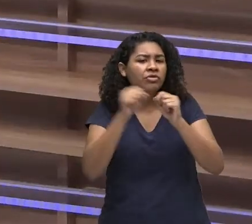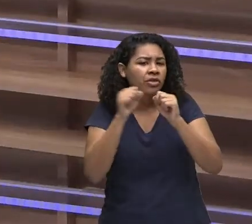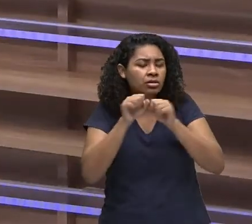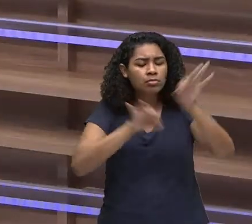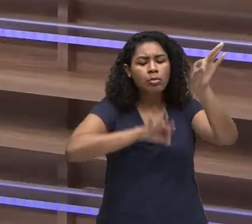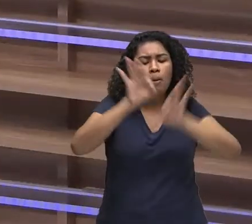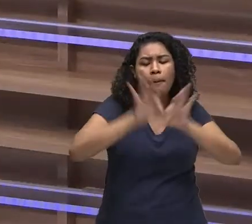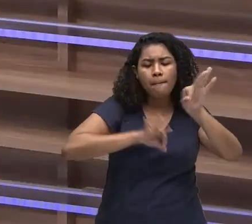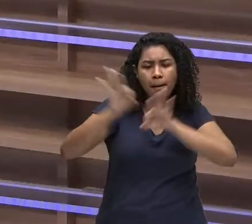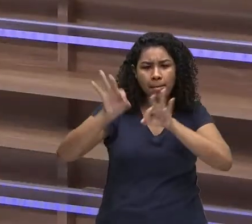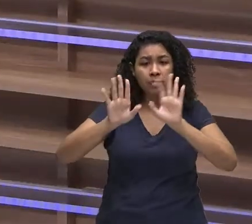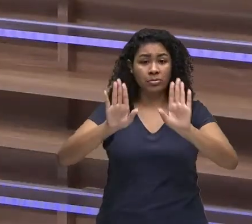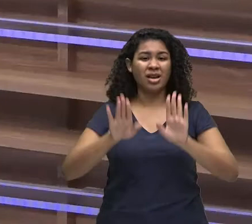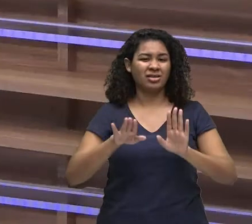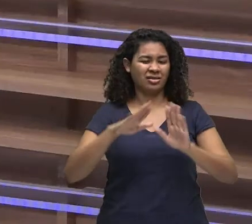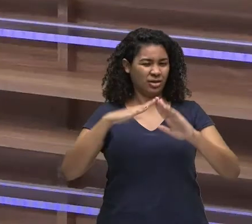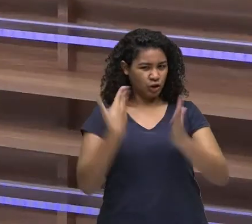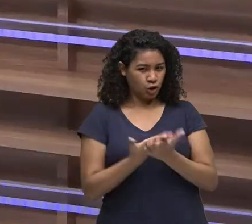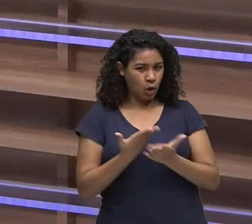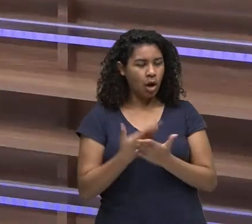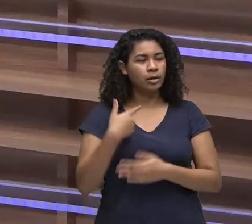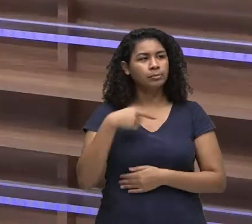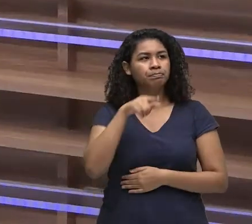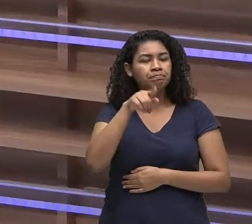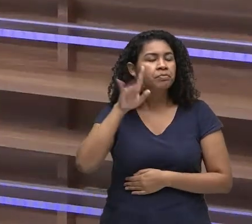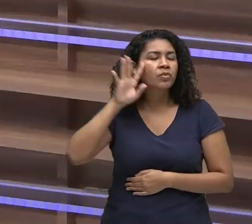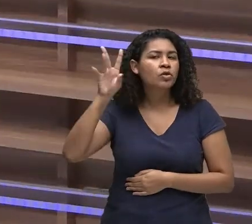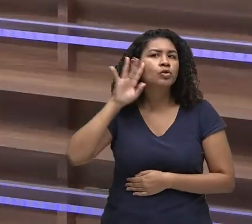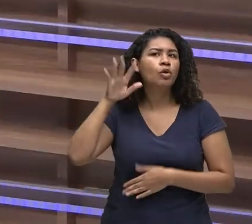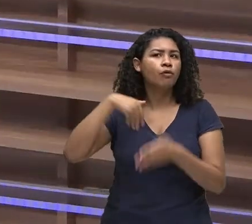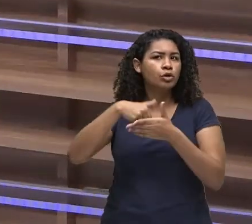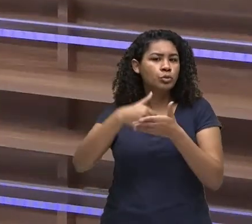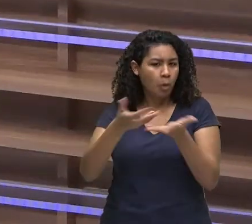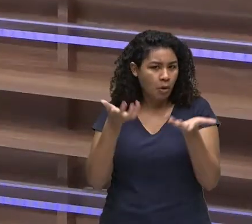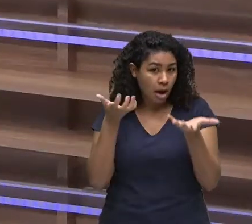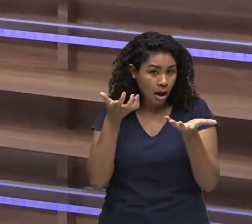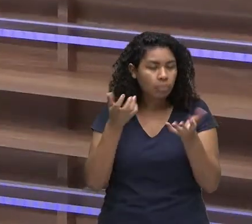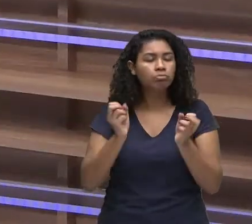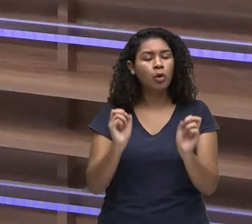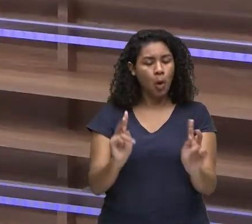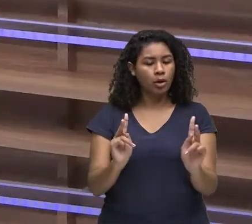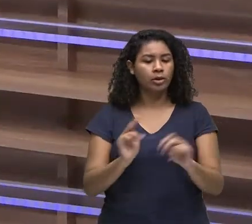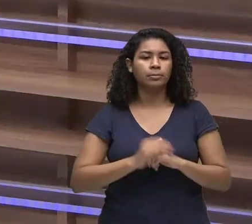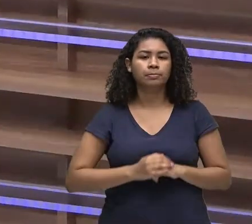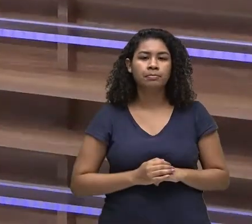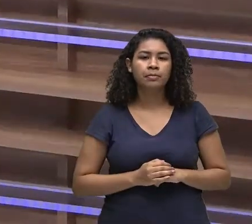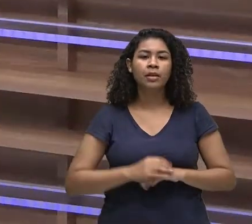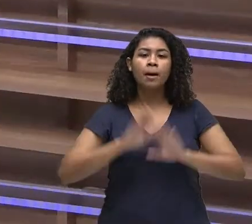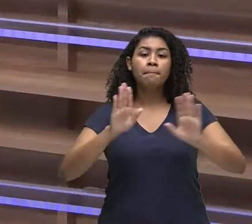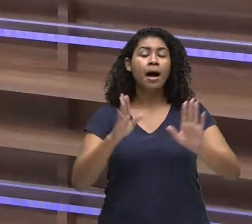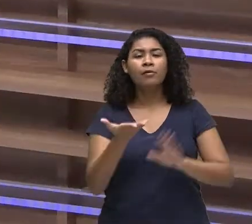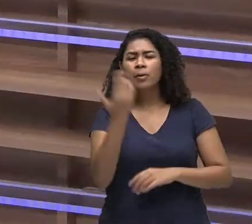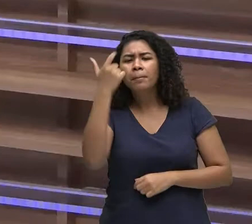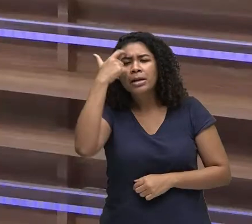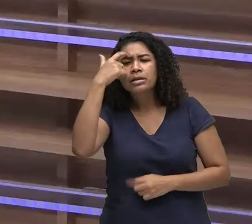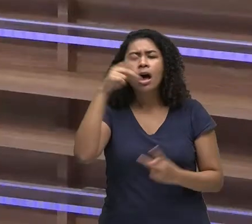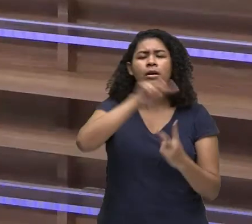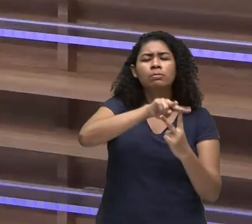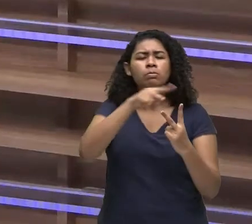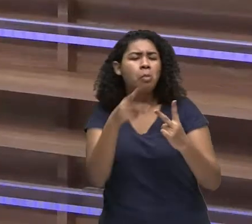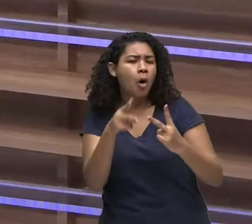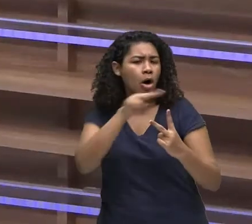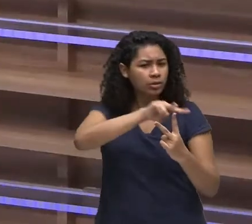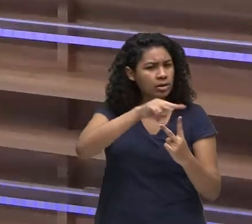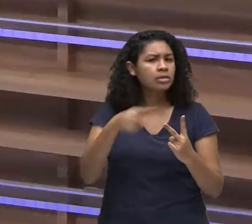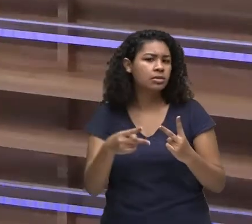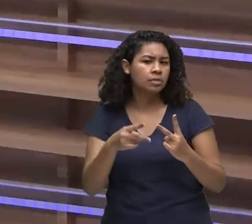poxa, o teu sonho é ser jogador de futebol. Show, maravilha. Mas vamos trabalhar com a hipótese de isso,